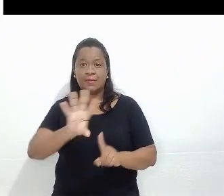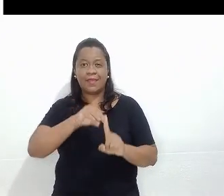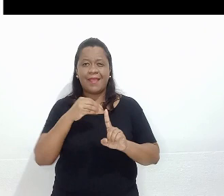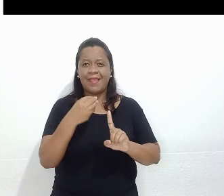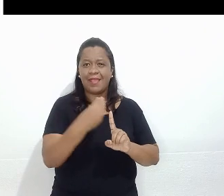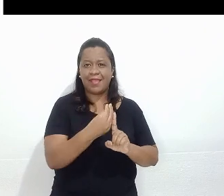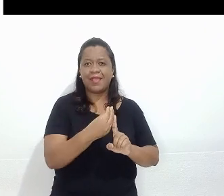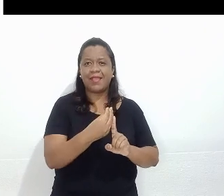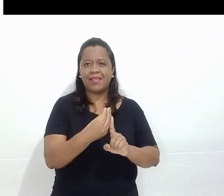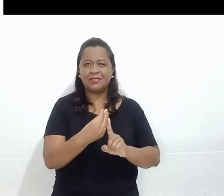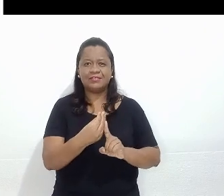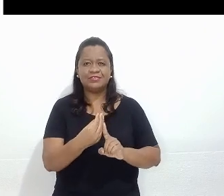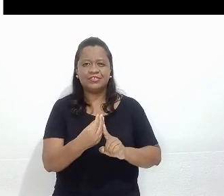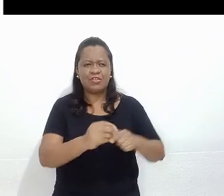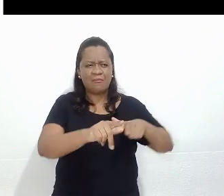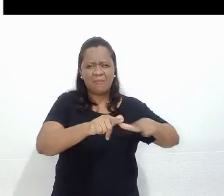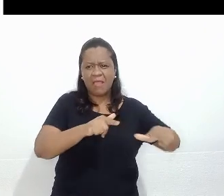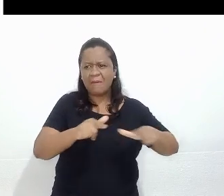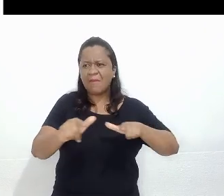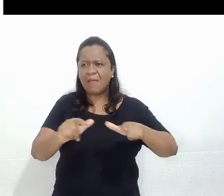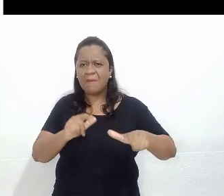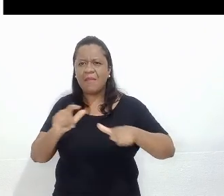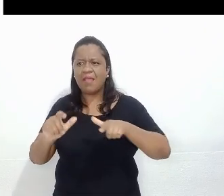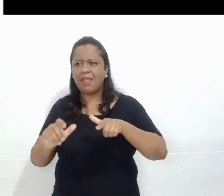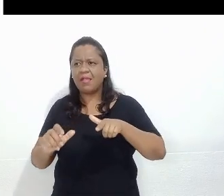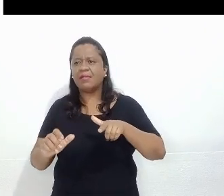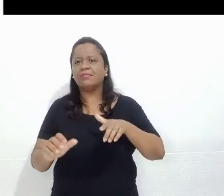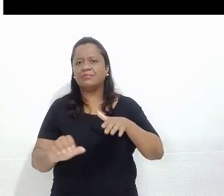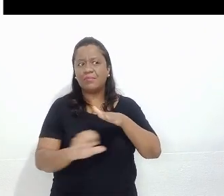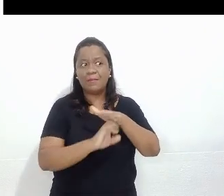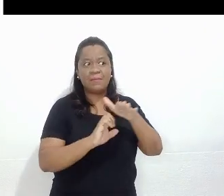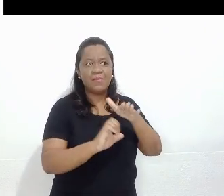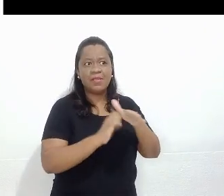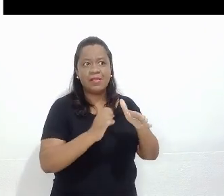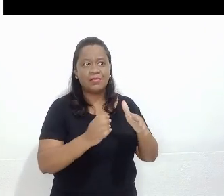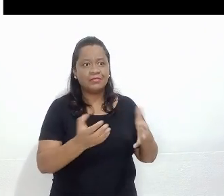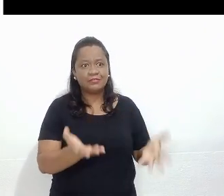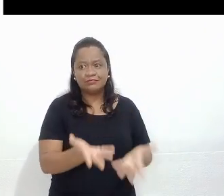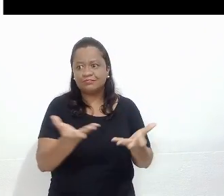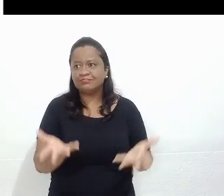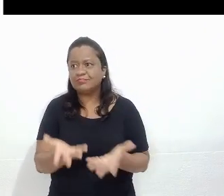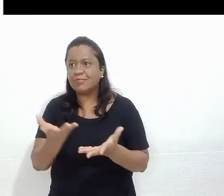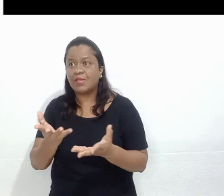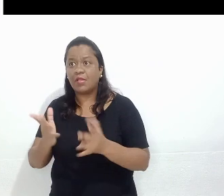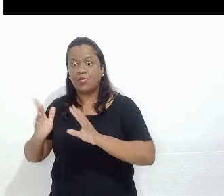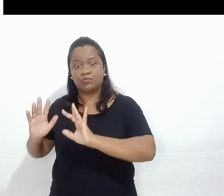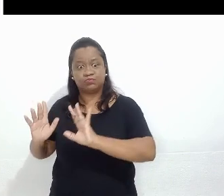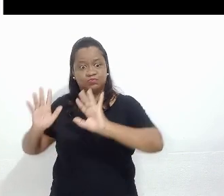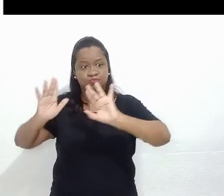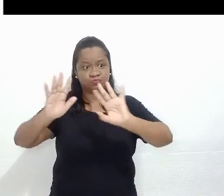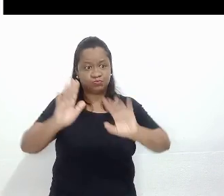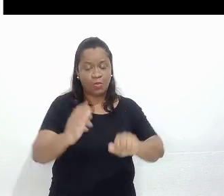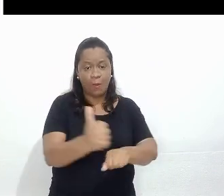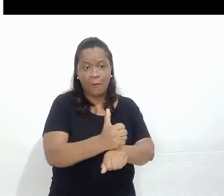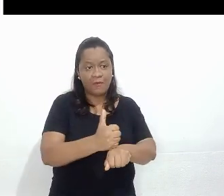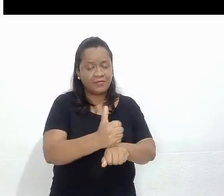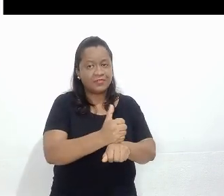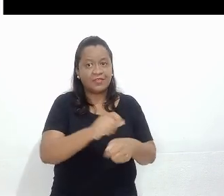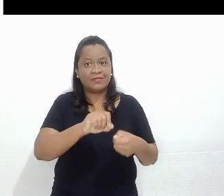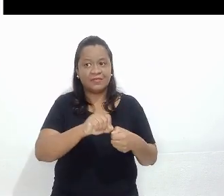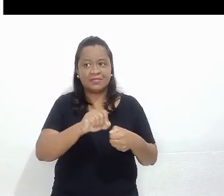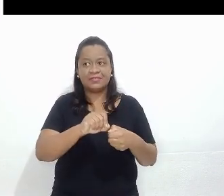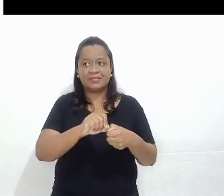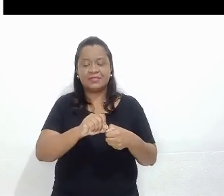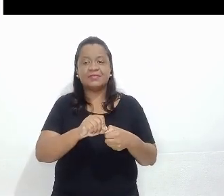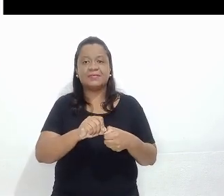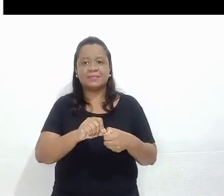ele leva uma galera para fazer, né? É isso, eu estou pesquisando e estou mais a fundo na parte do roteiro, então acaba não tendo uma distinção tão